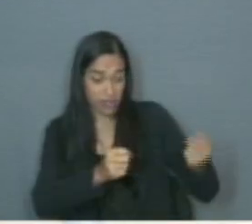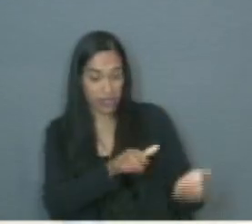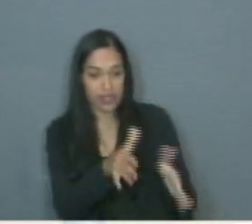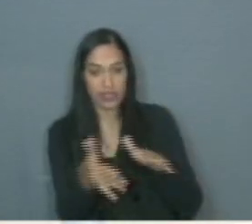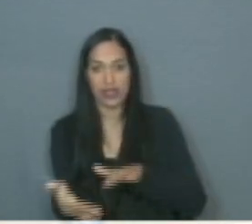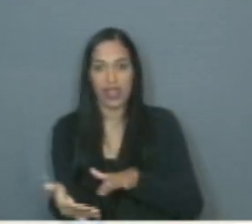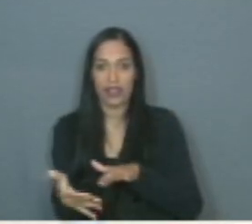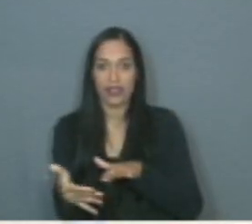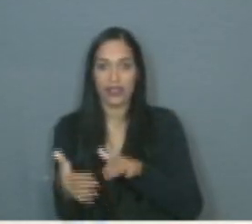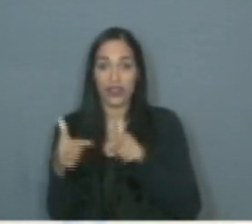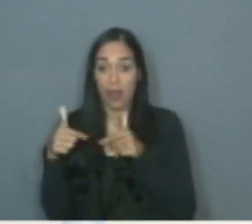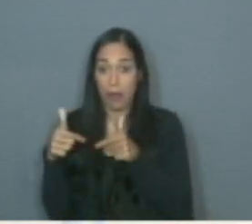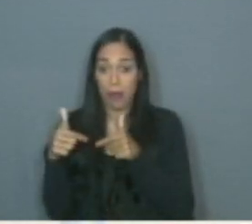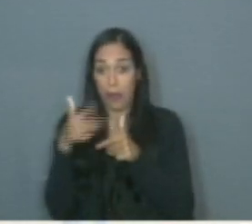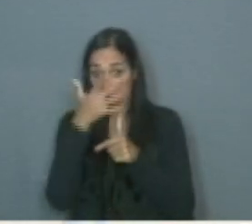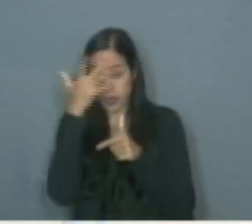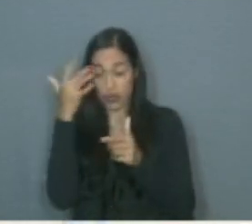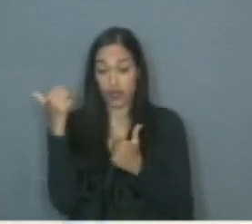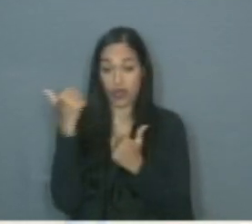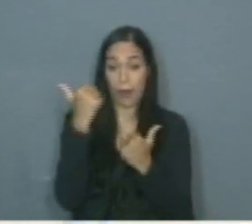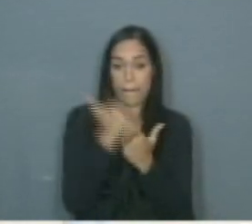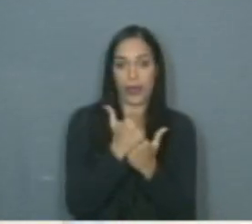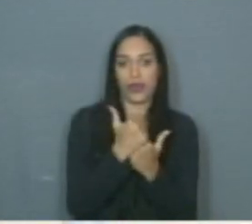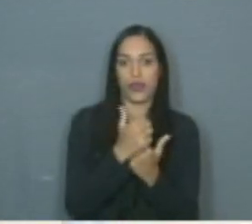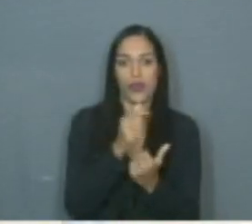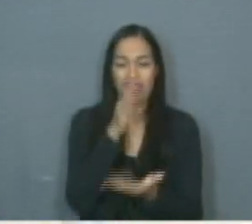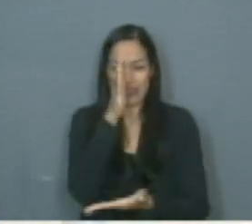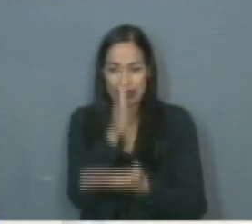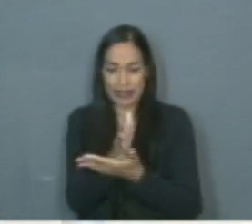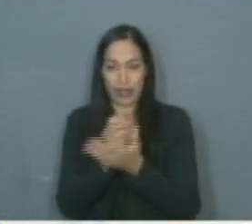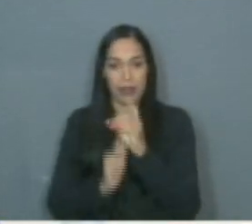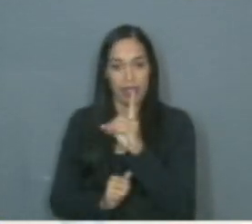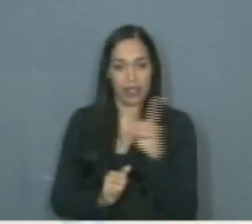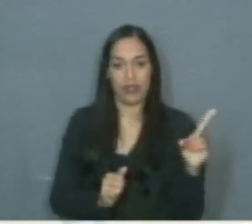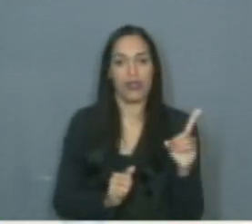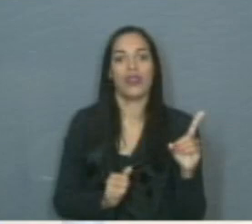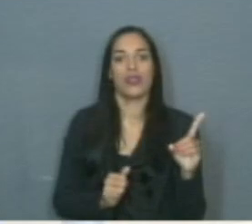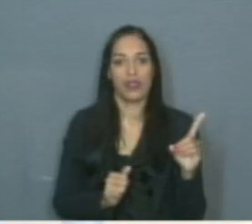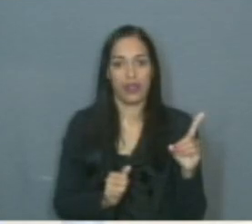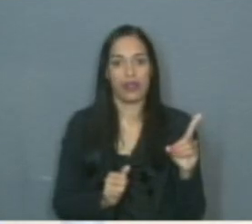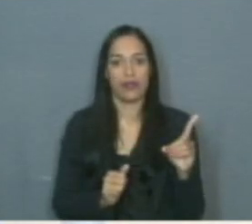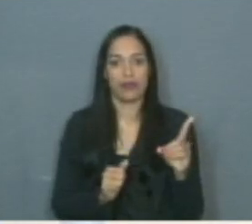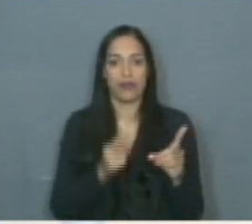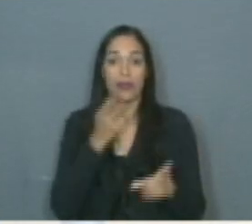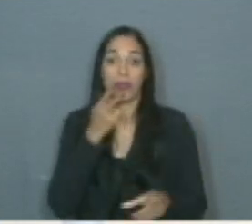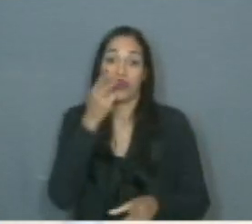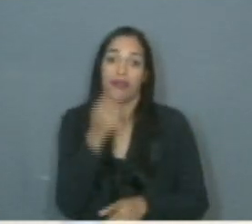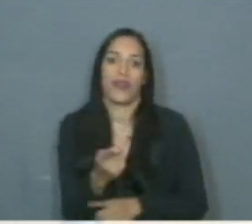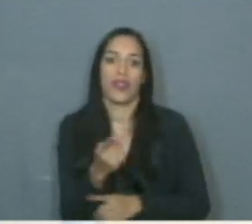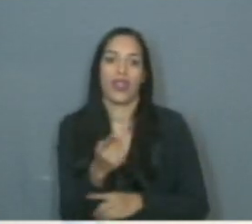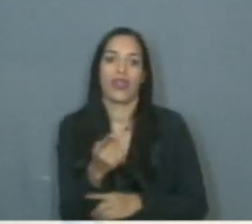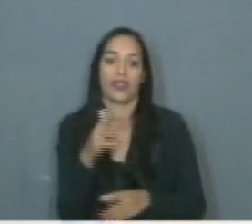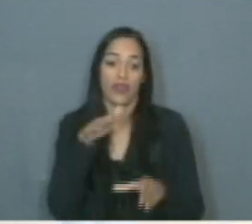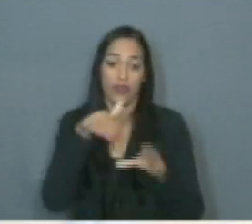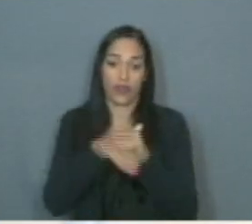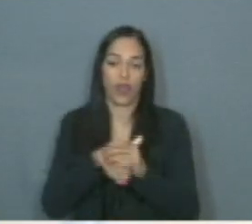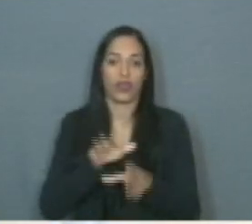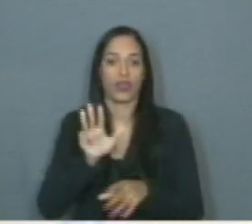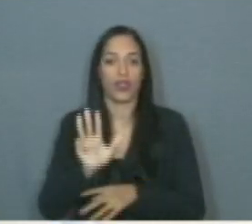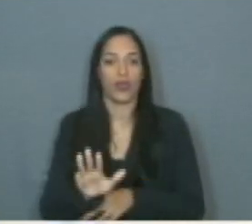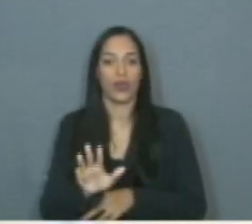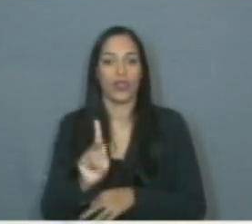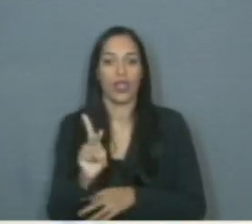por militantes de extrema-direita por serem de esquerda, por declararem o voto em Lula, por declararem o voto